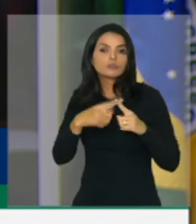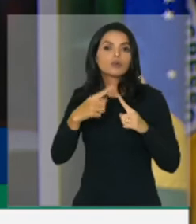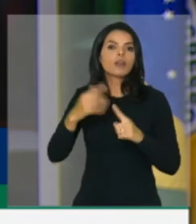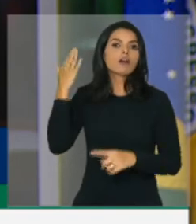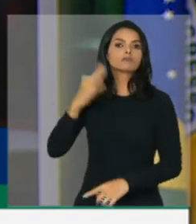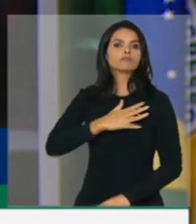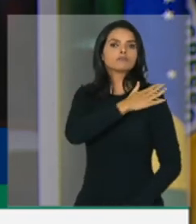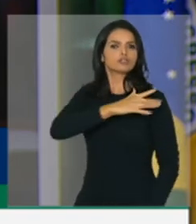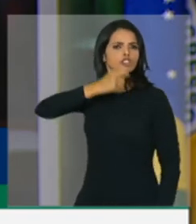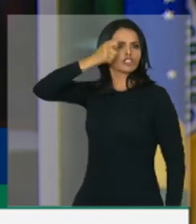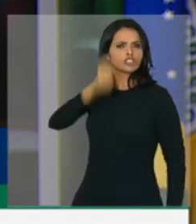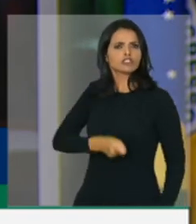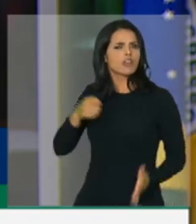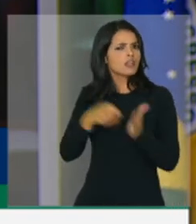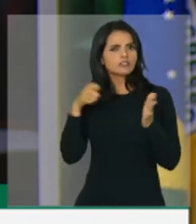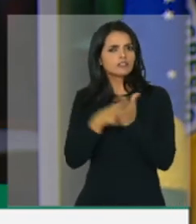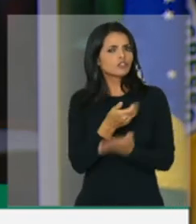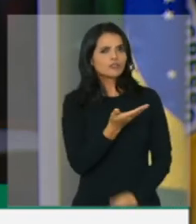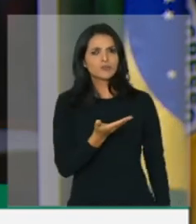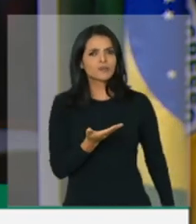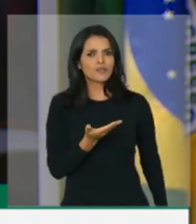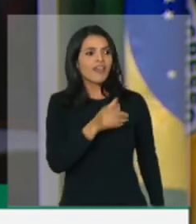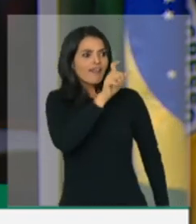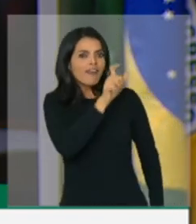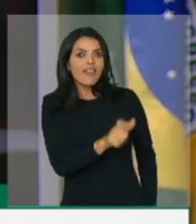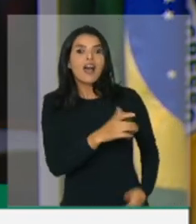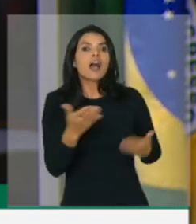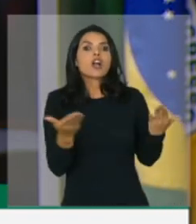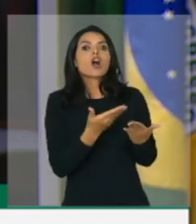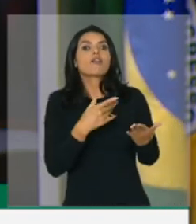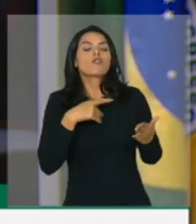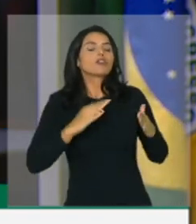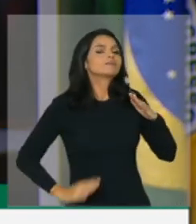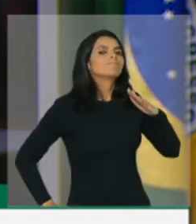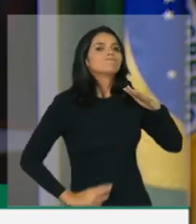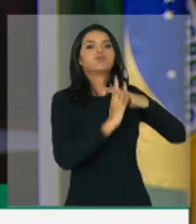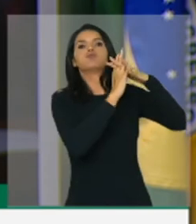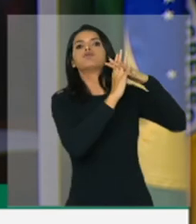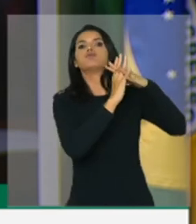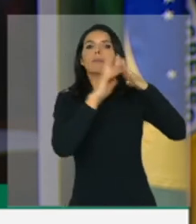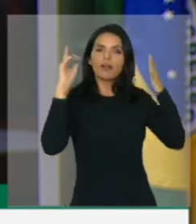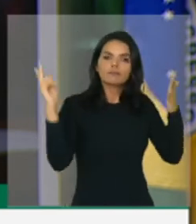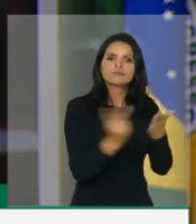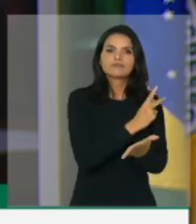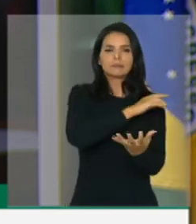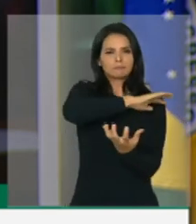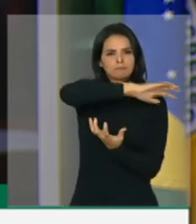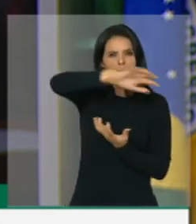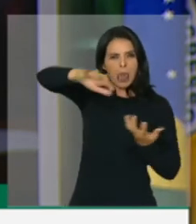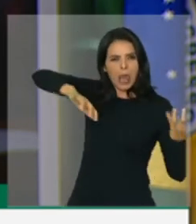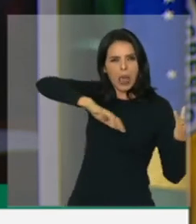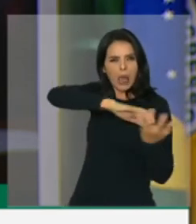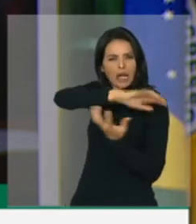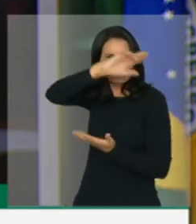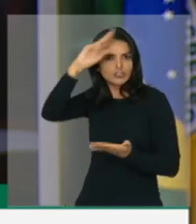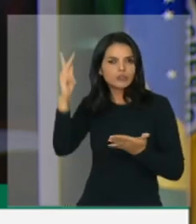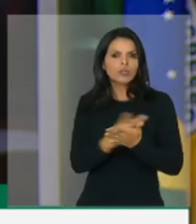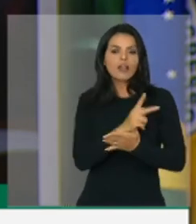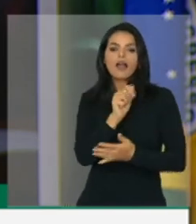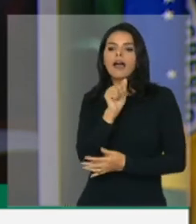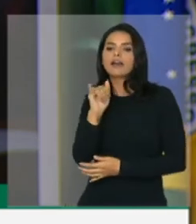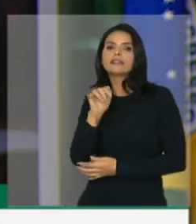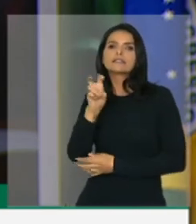ditadura militar e que foi considerado a gota d'água para o AI-5. Muitos falam em AI-5, mas não